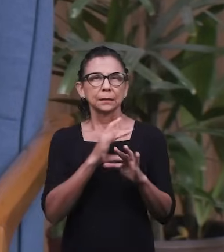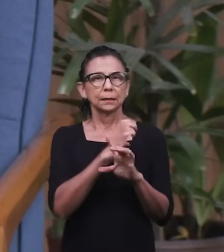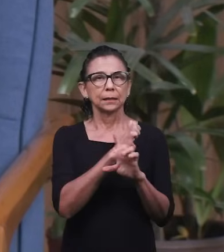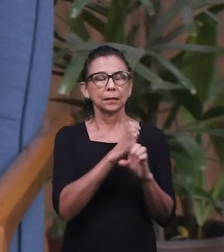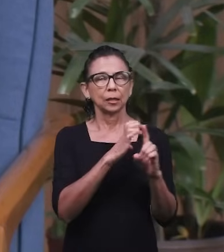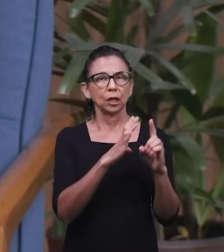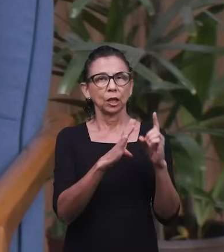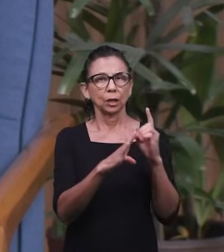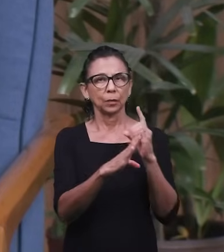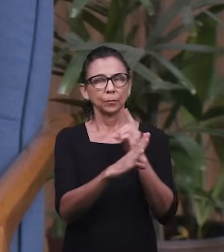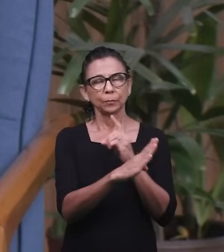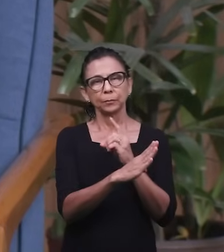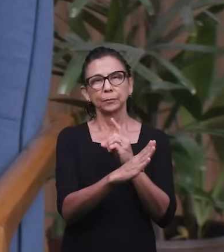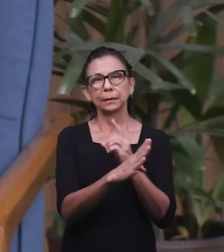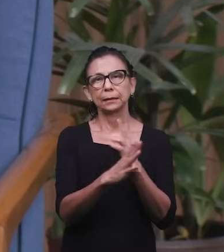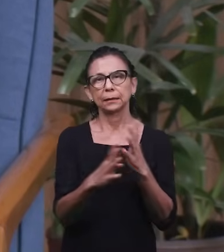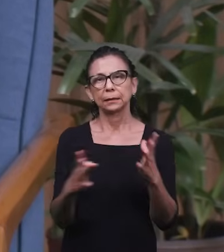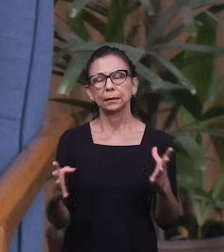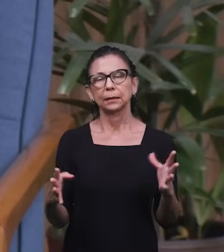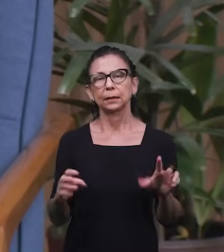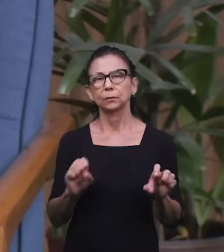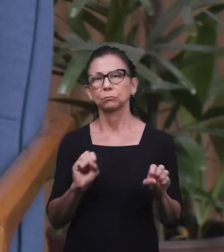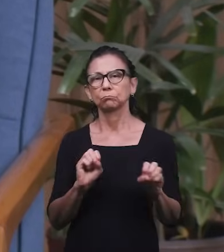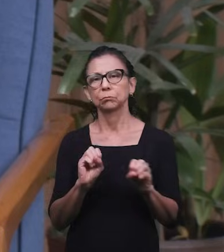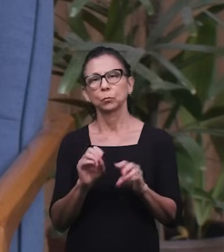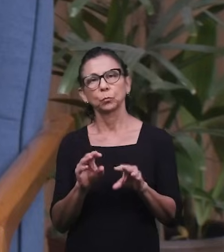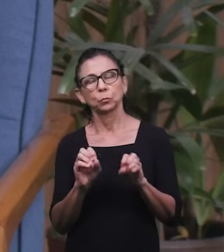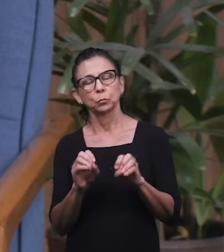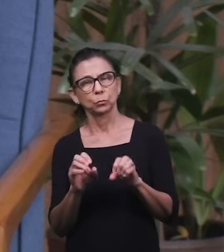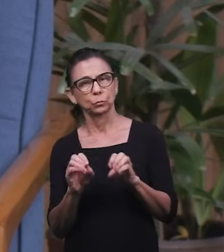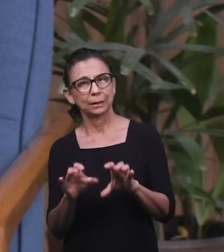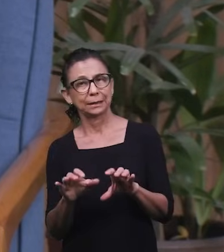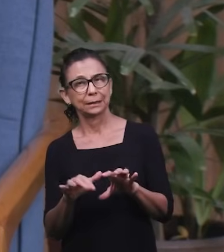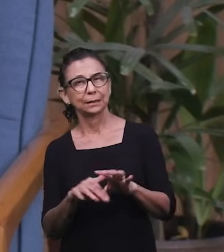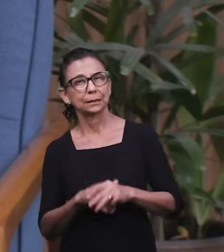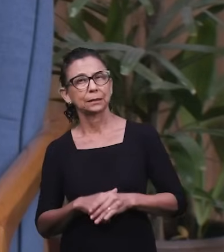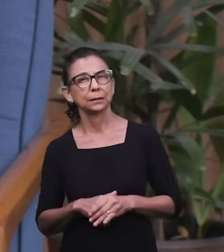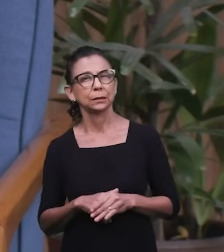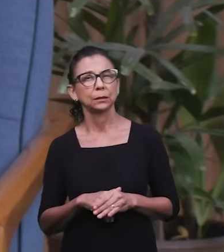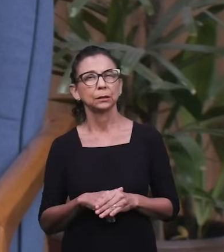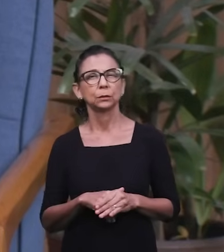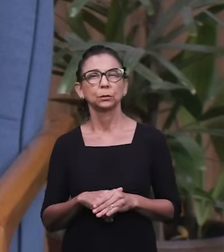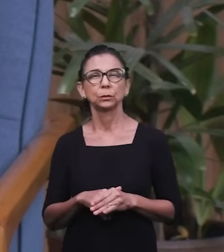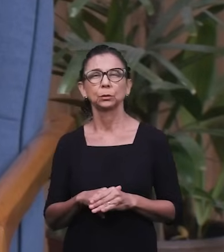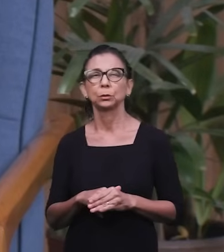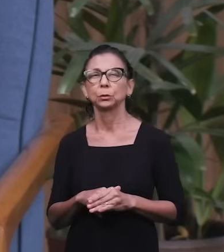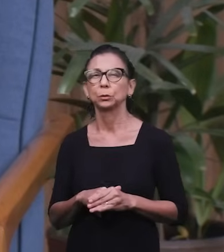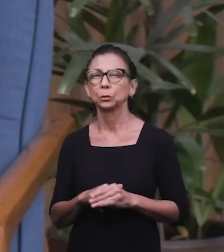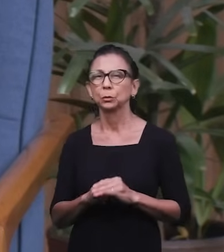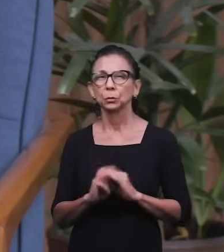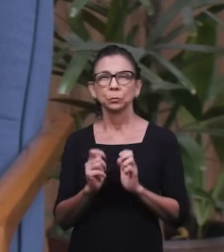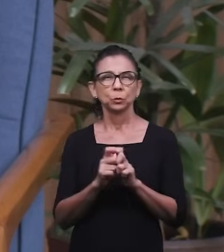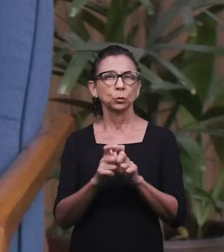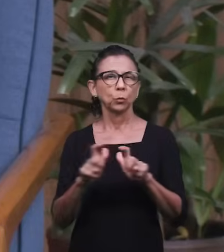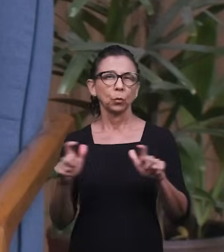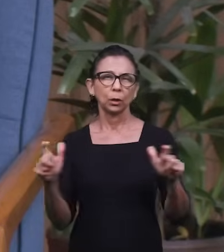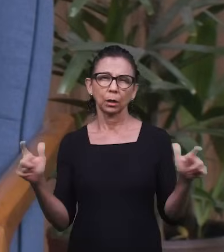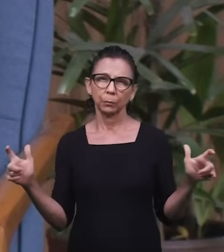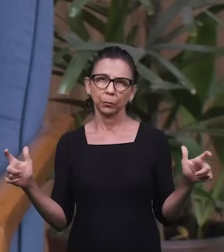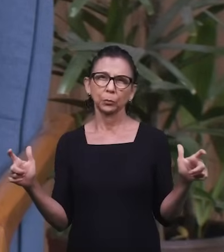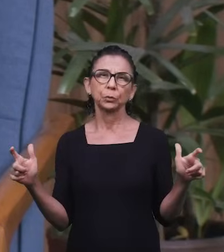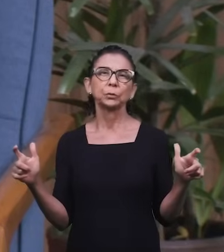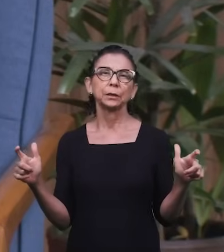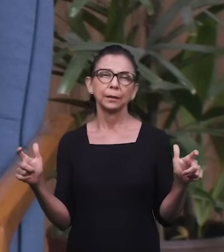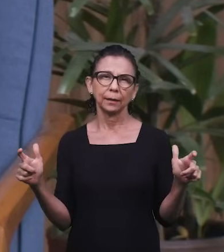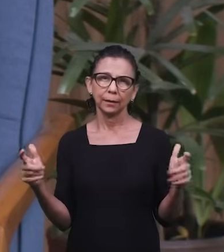condensada na escola bíblica dominical. Né? Ali há uma quantidade de informações e revelações